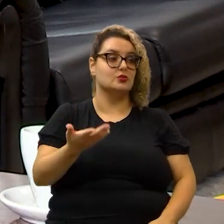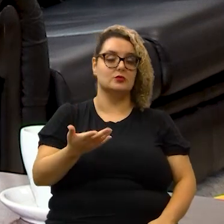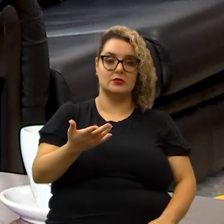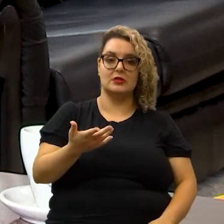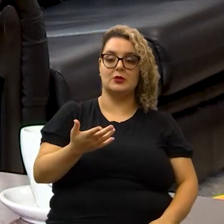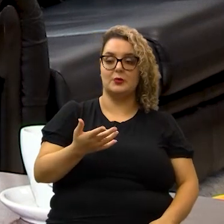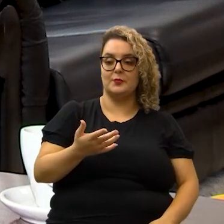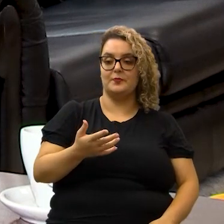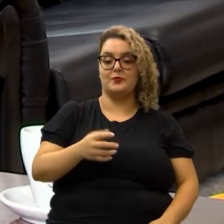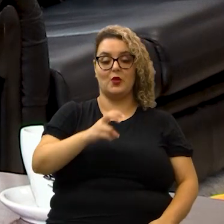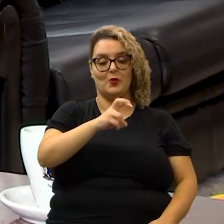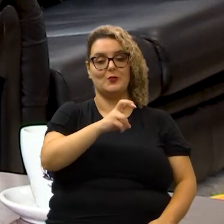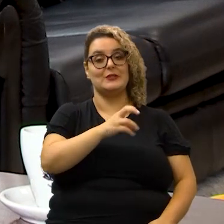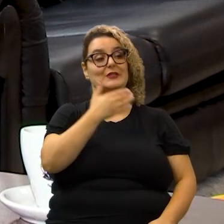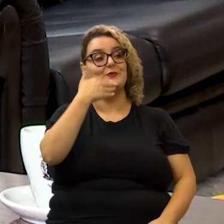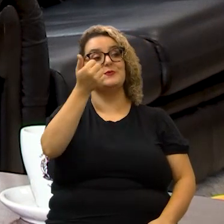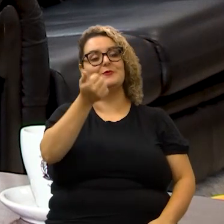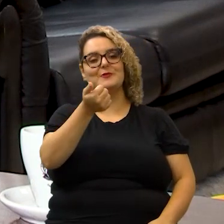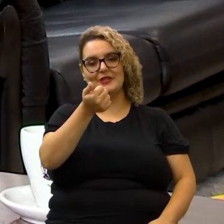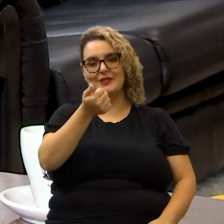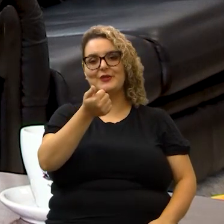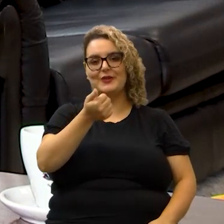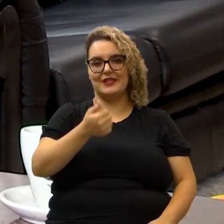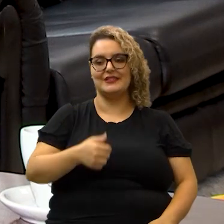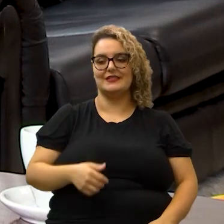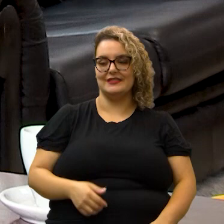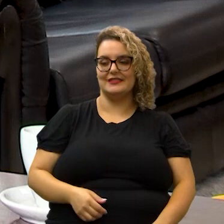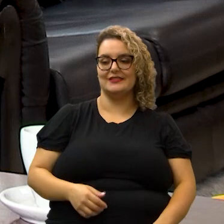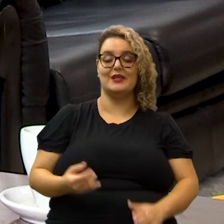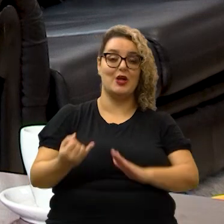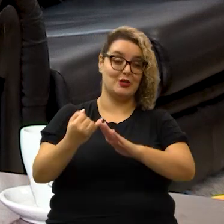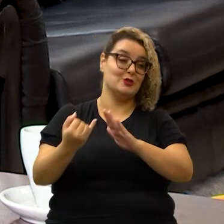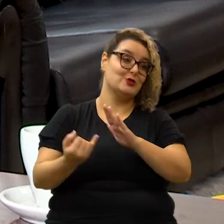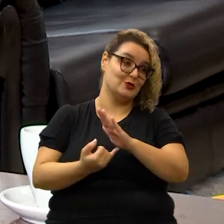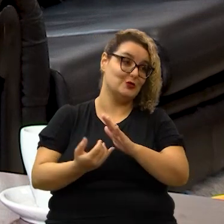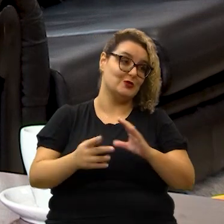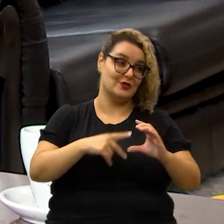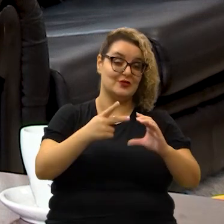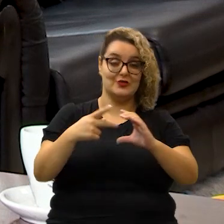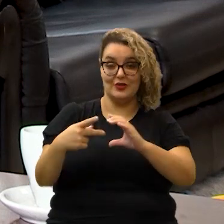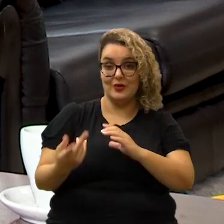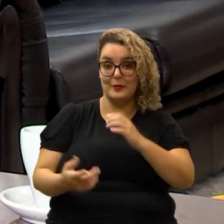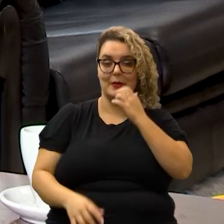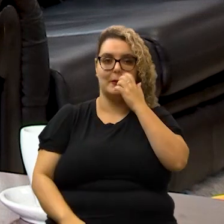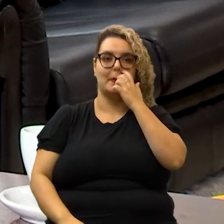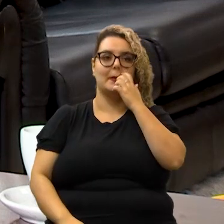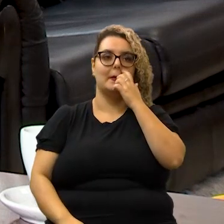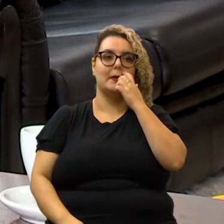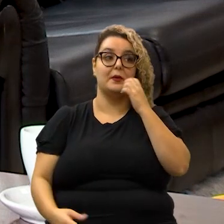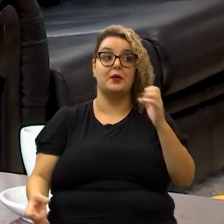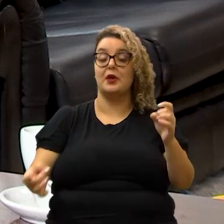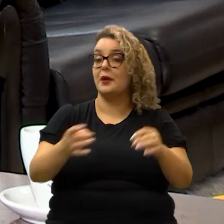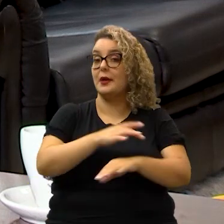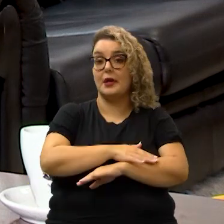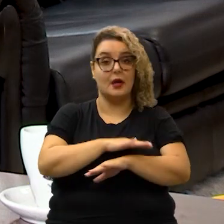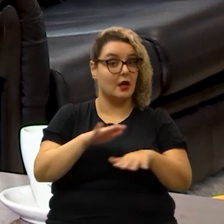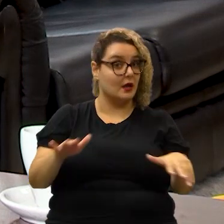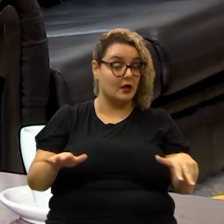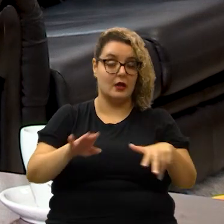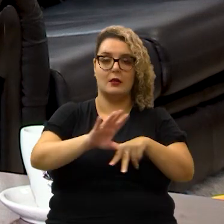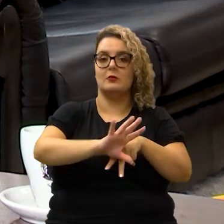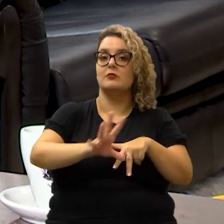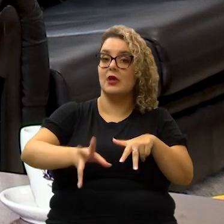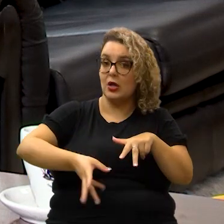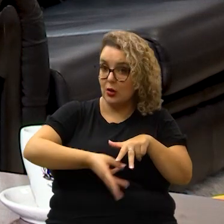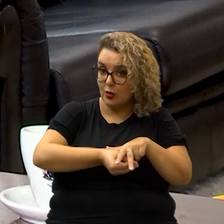melhores instituições, né, que combate a corrupção, né? E a melhor forma de combater a